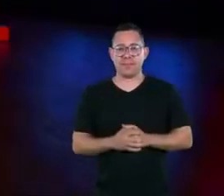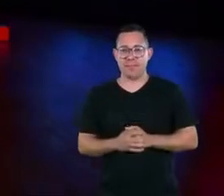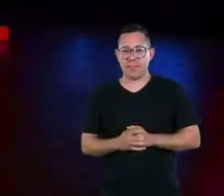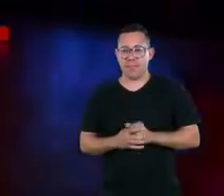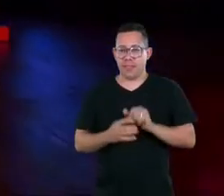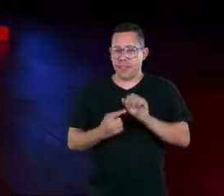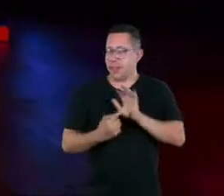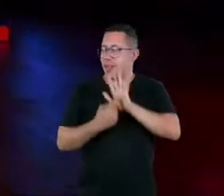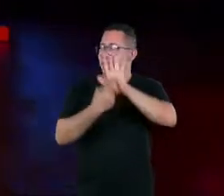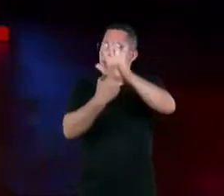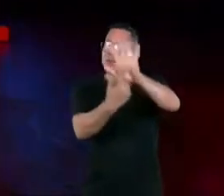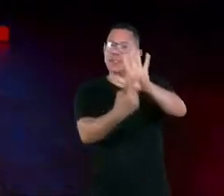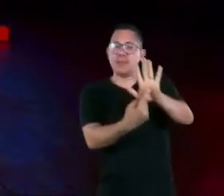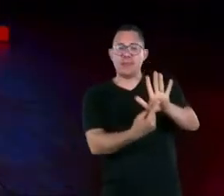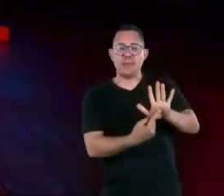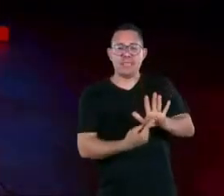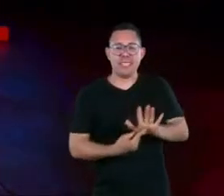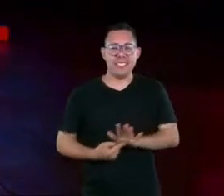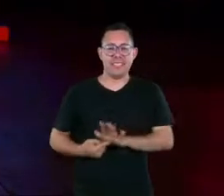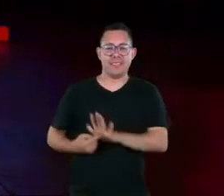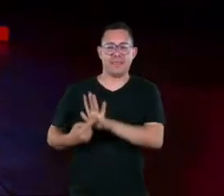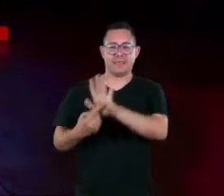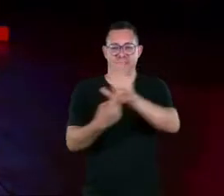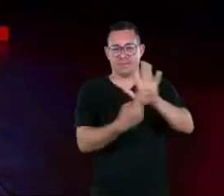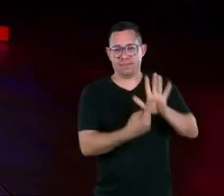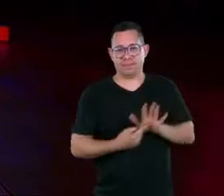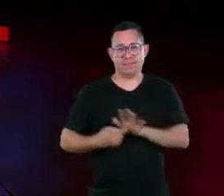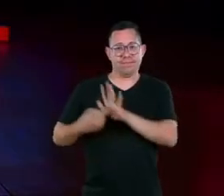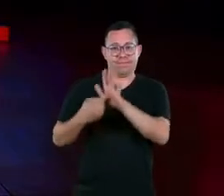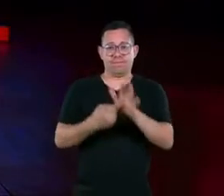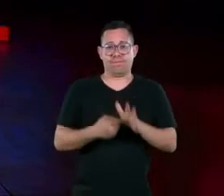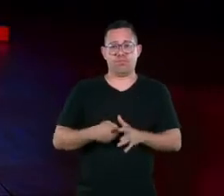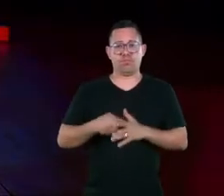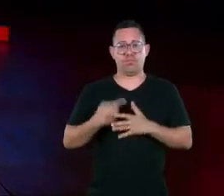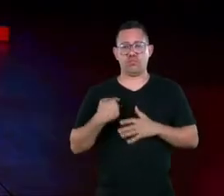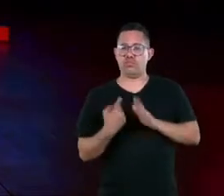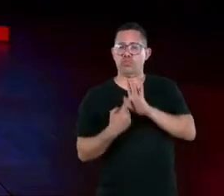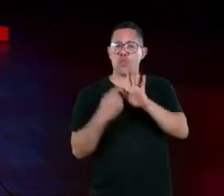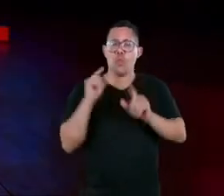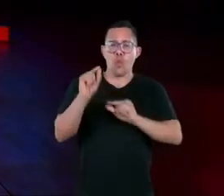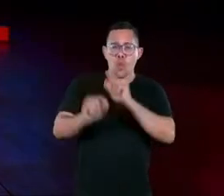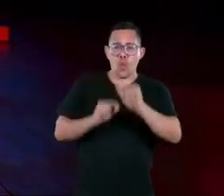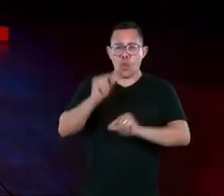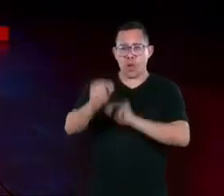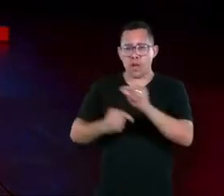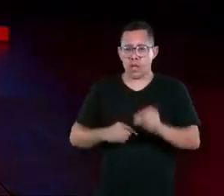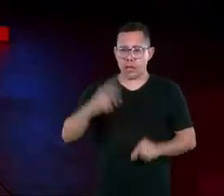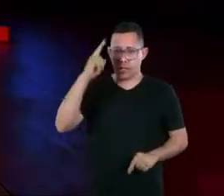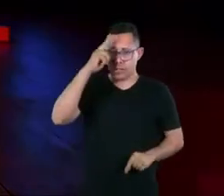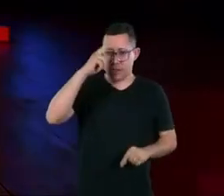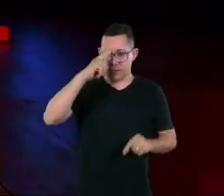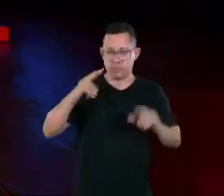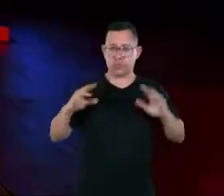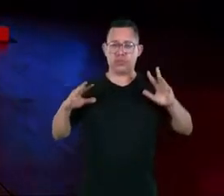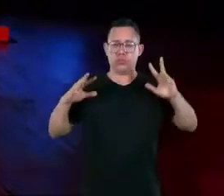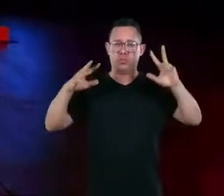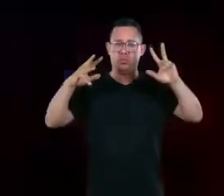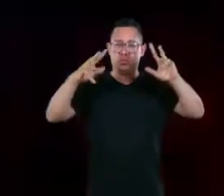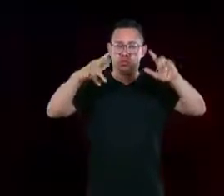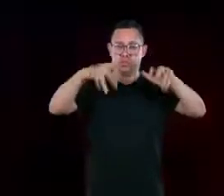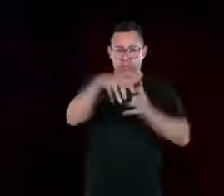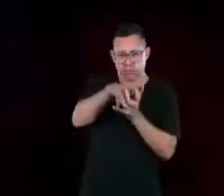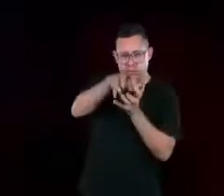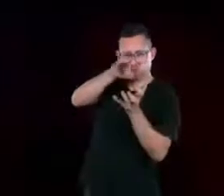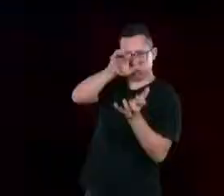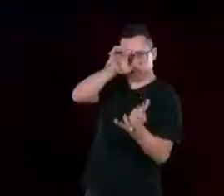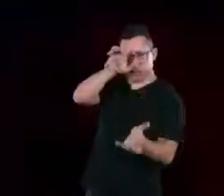alucinação. Um grande boi está na minha Catirina, na minha Camélia, minha Madeleine, na minha Alfocina, minha